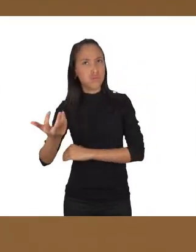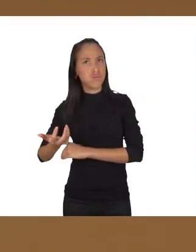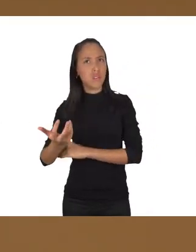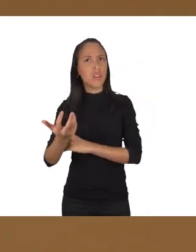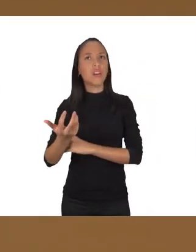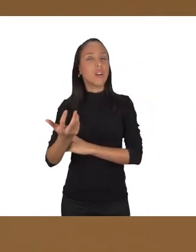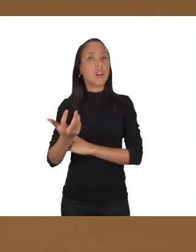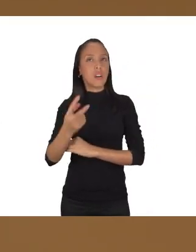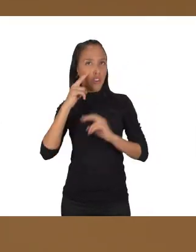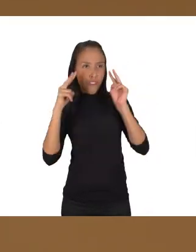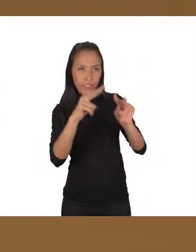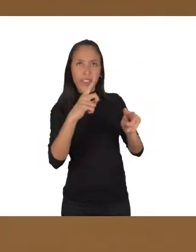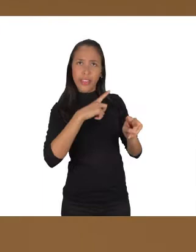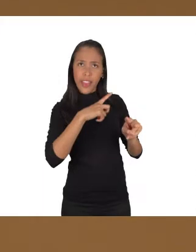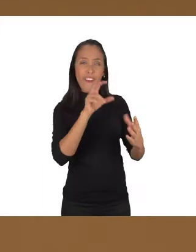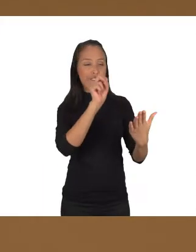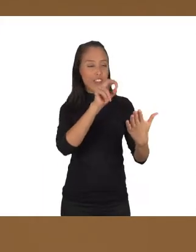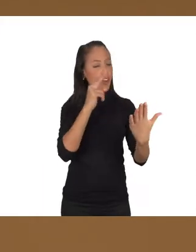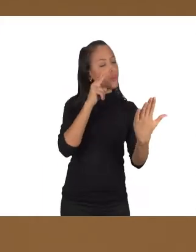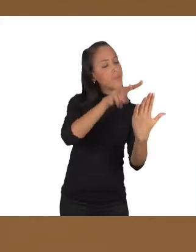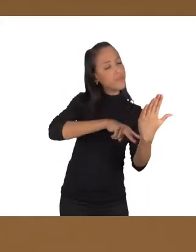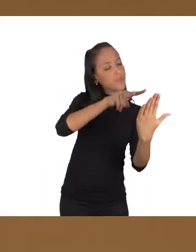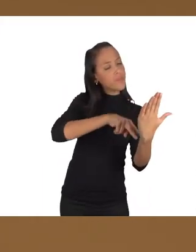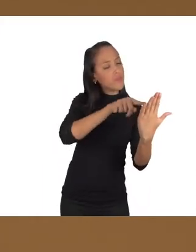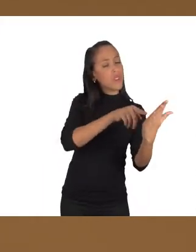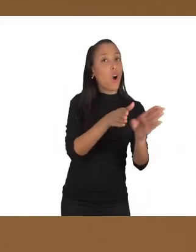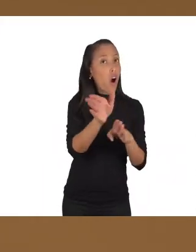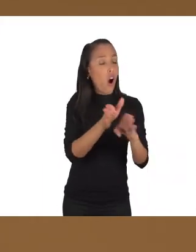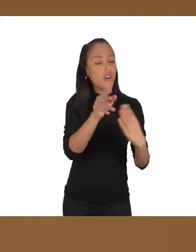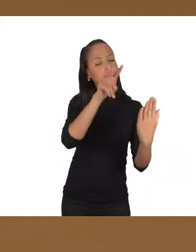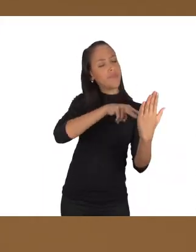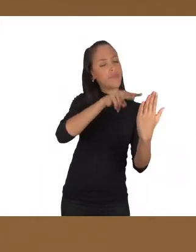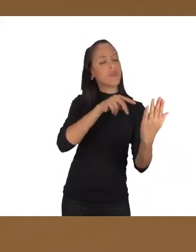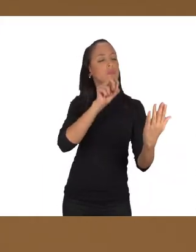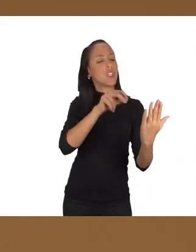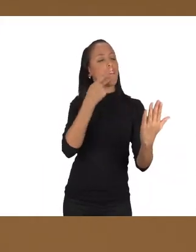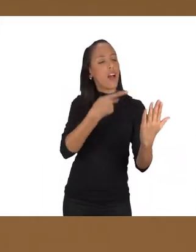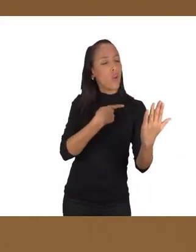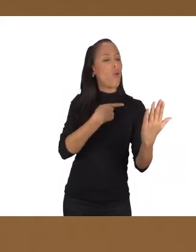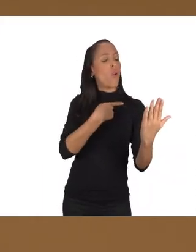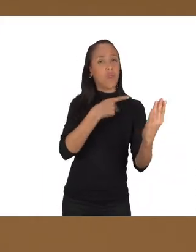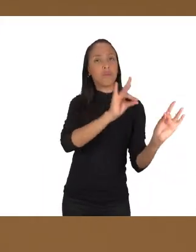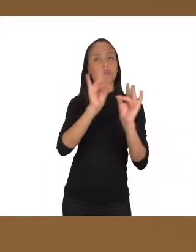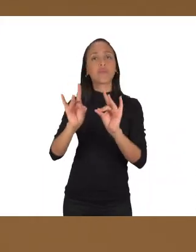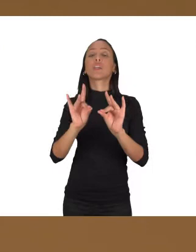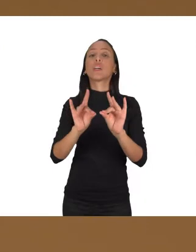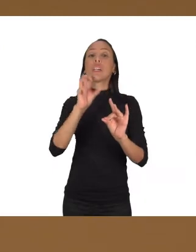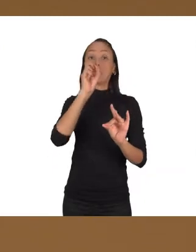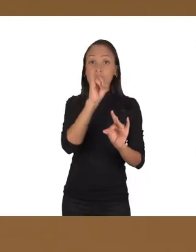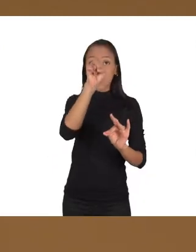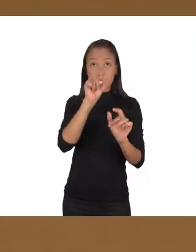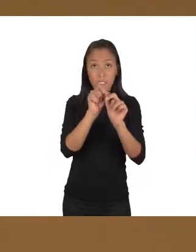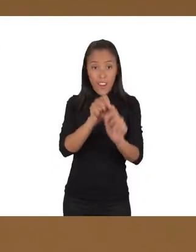Alguns venenos, como você lê a bula, ele vai dizer o seguinte: depois da aplicação, você deve se afastar do local de aplicação. Tem uns